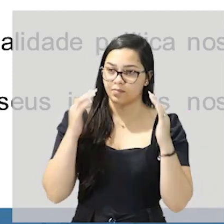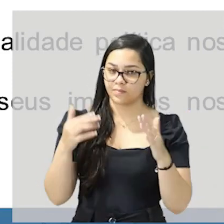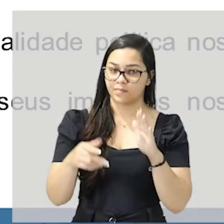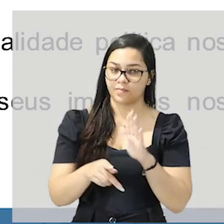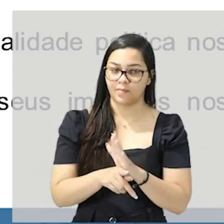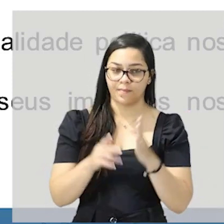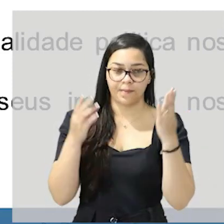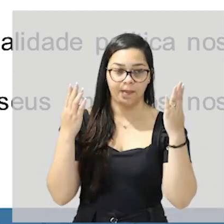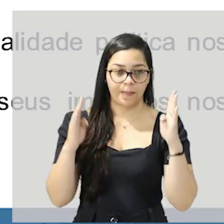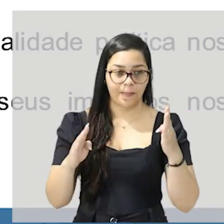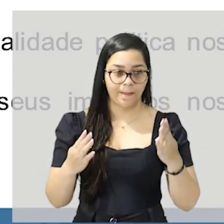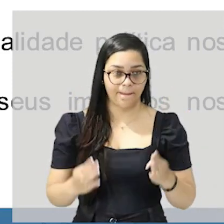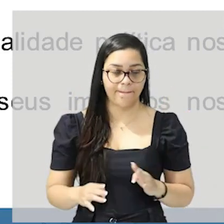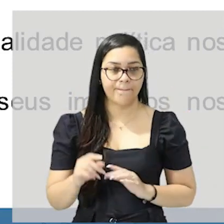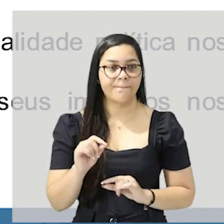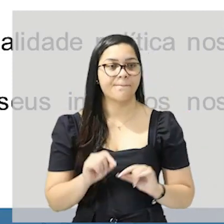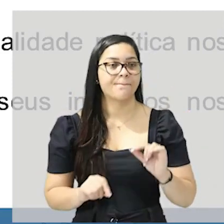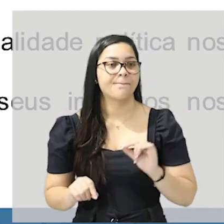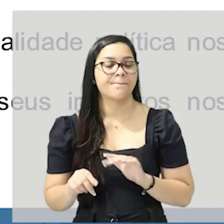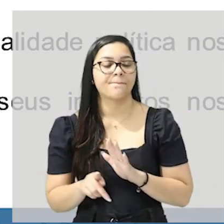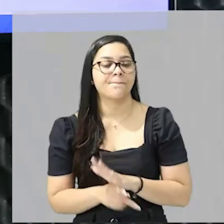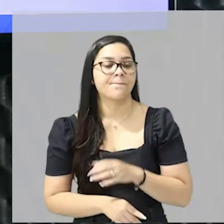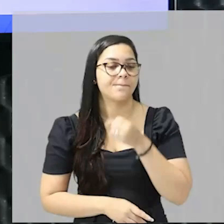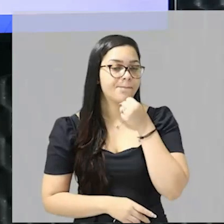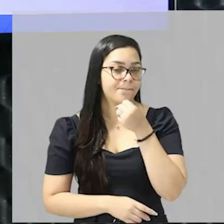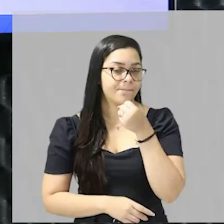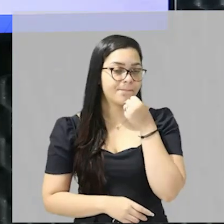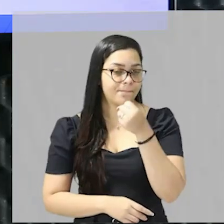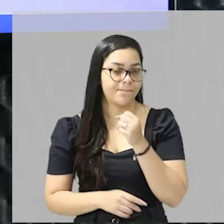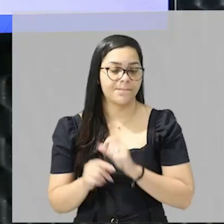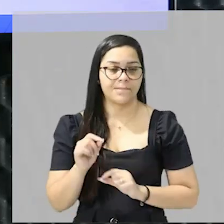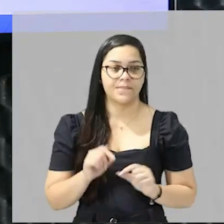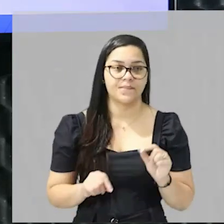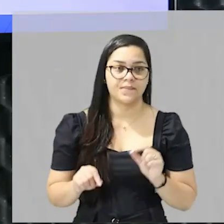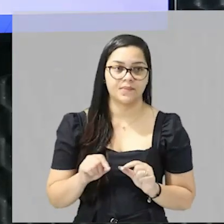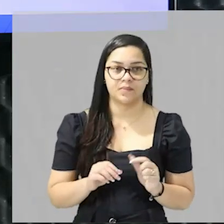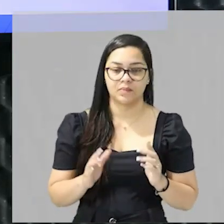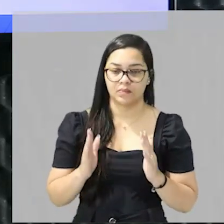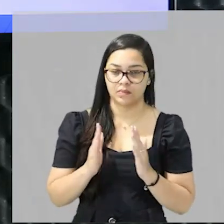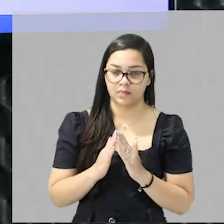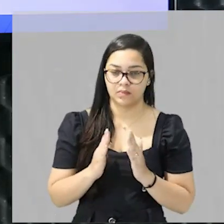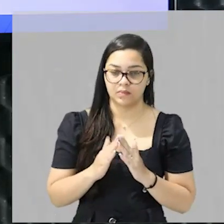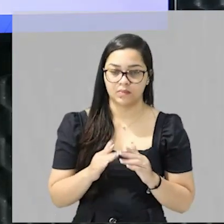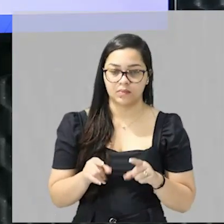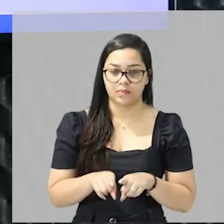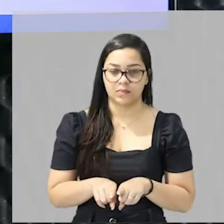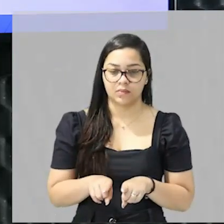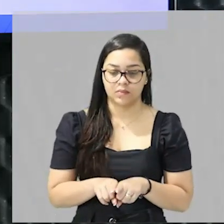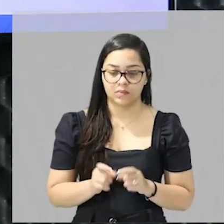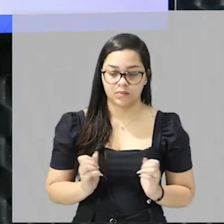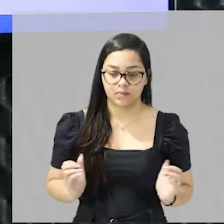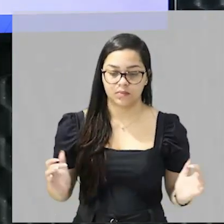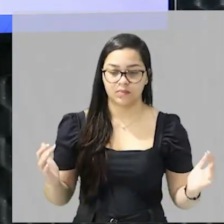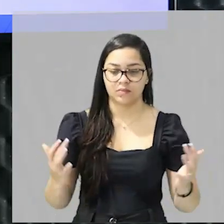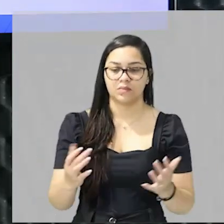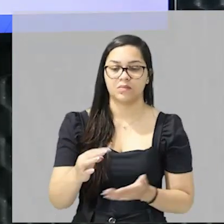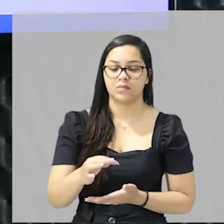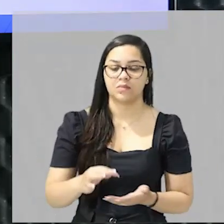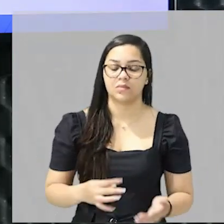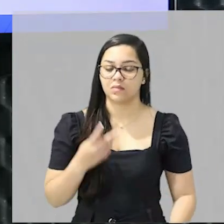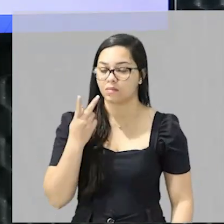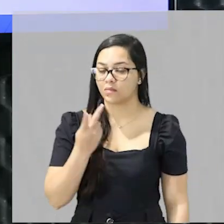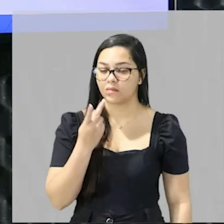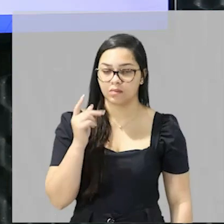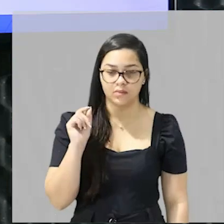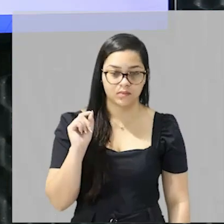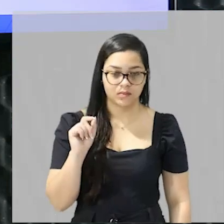desse fragmento ou dessa entrevista é justamente as casas e as cercas. Então, o texto diz,